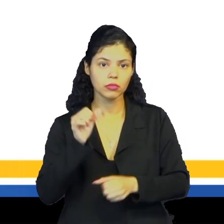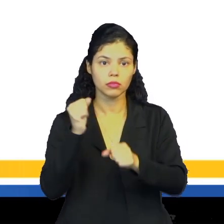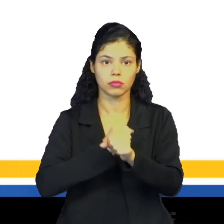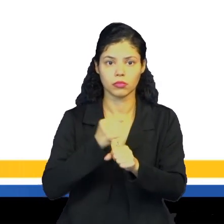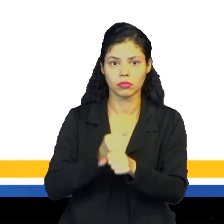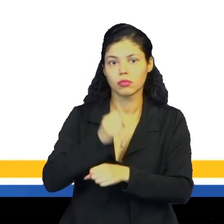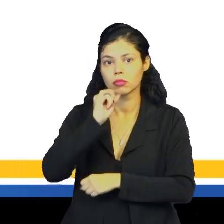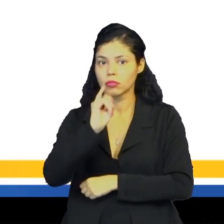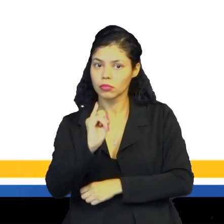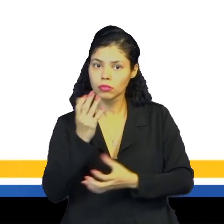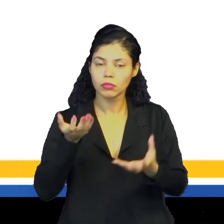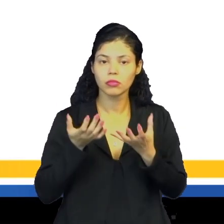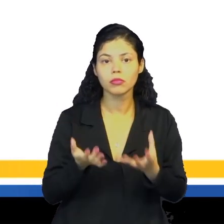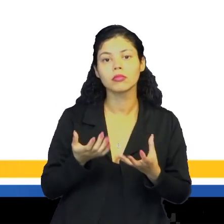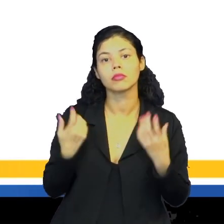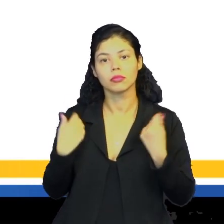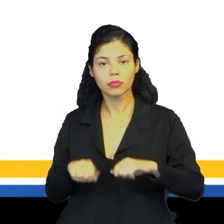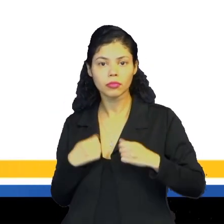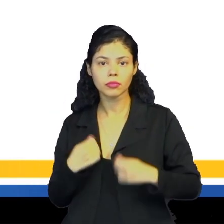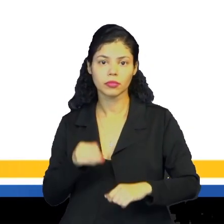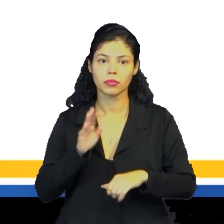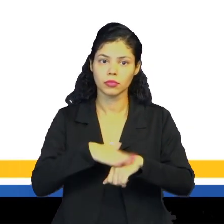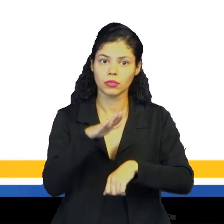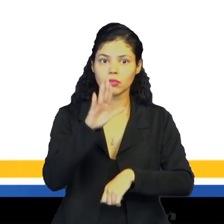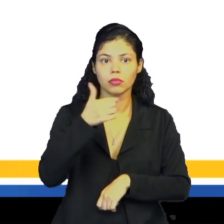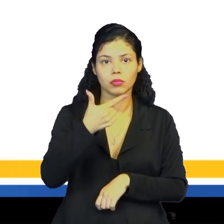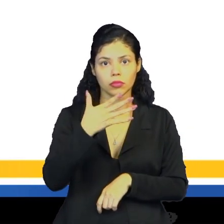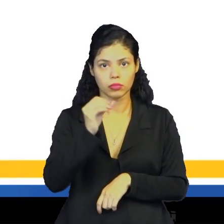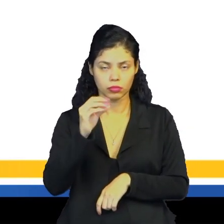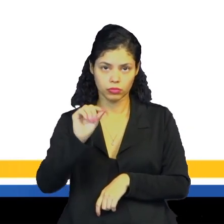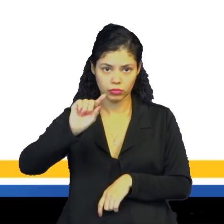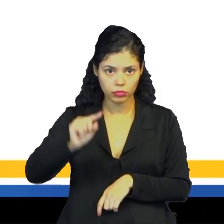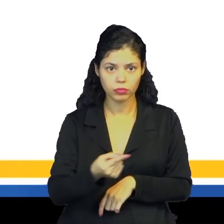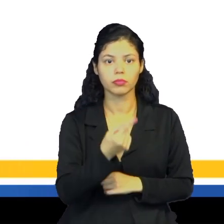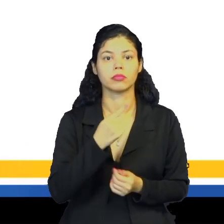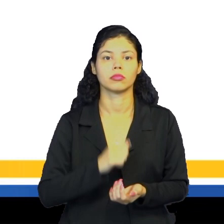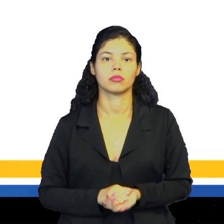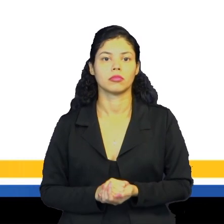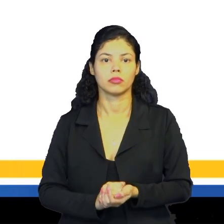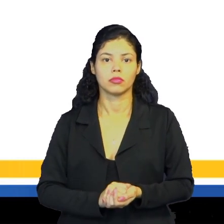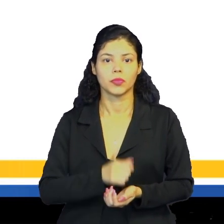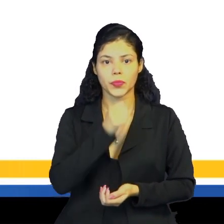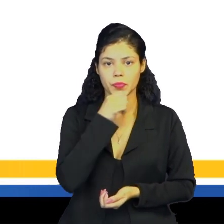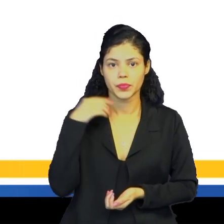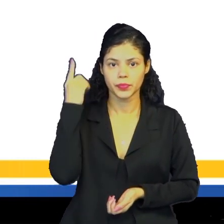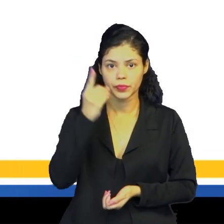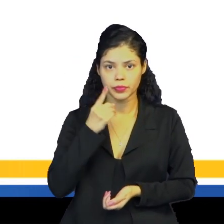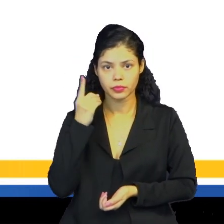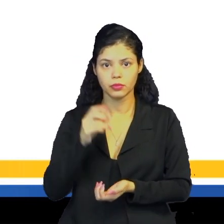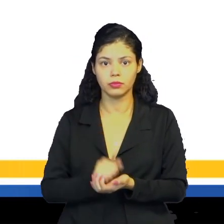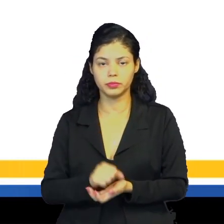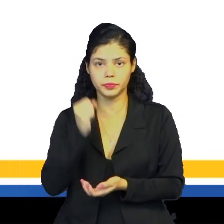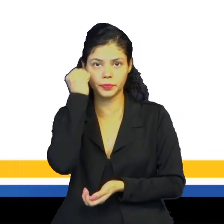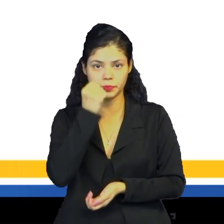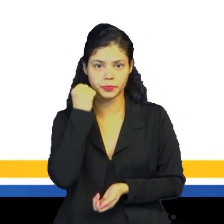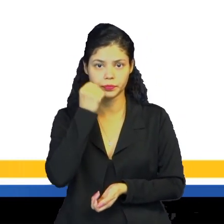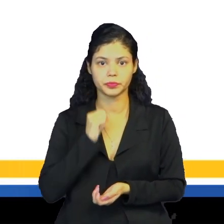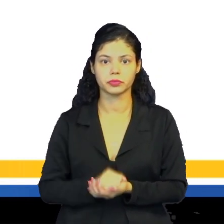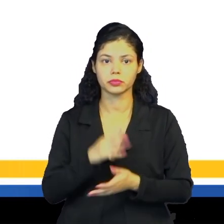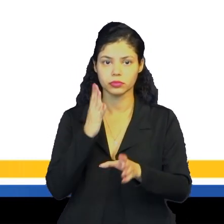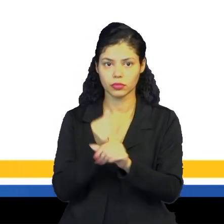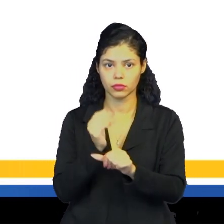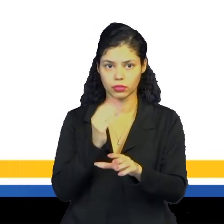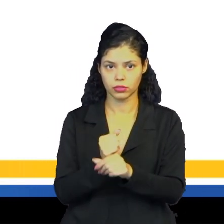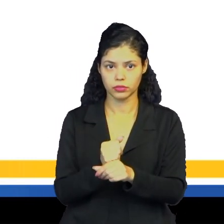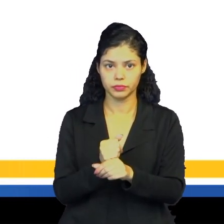Se quisesse ser eleitor, era necessário uma renda anual de R$200 mil. E para ser deputado e ou senador, as somas